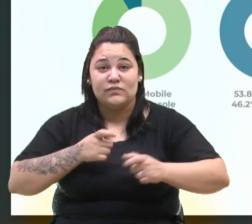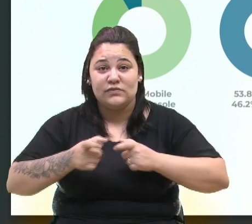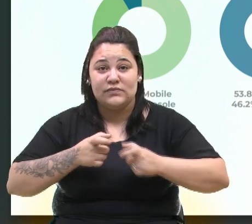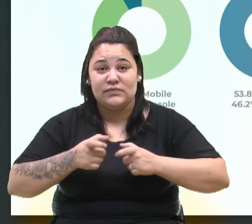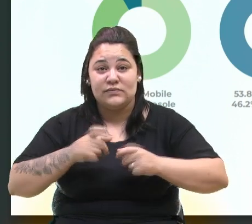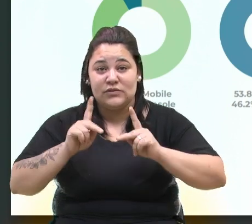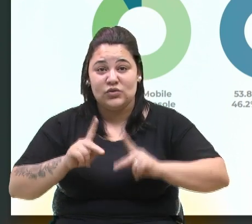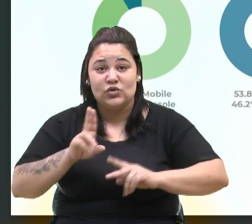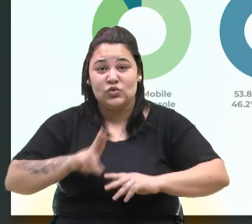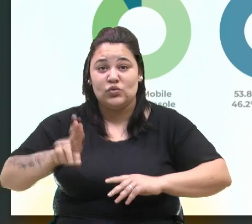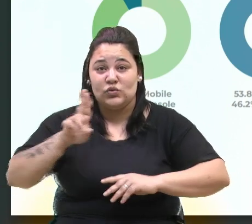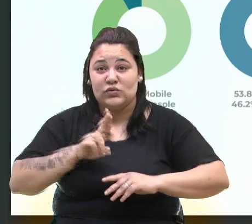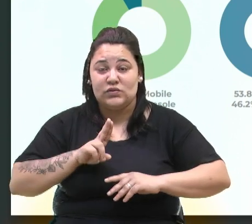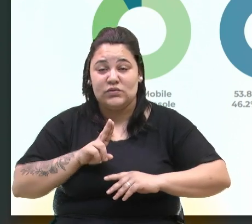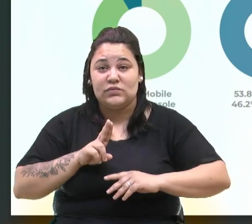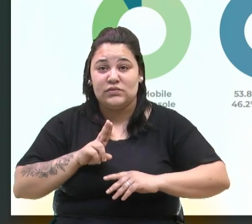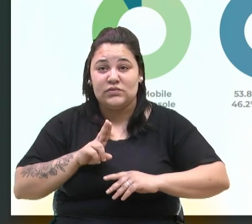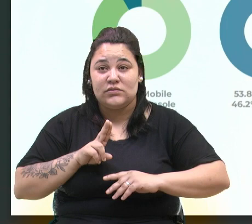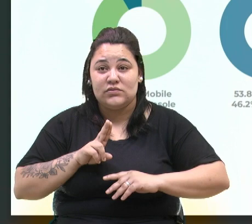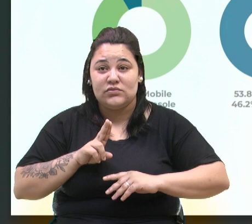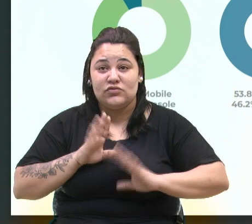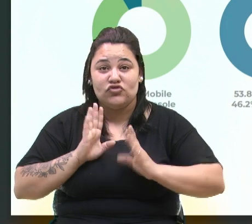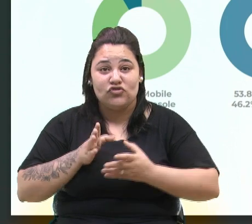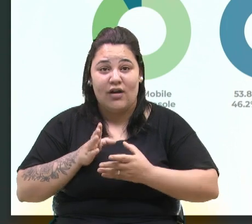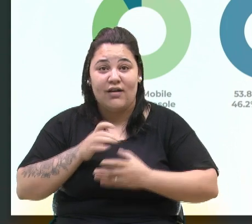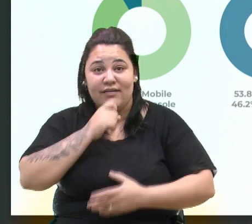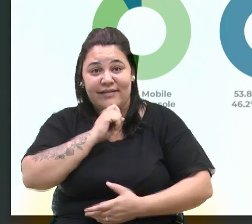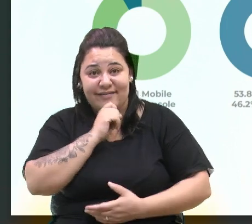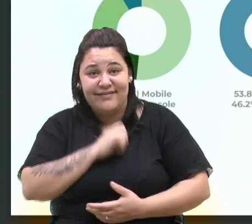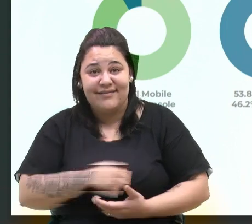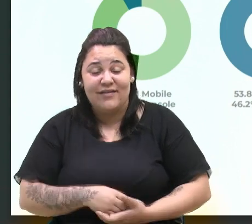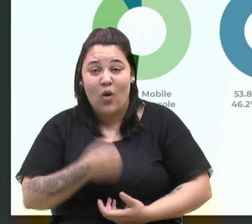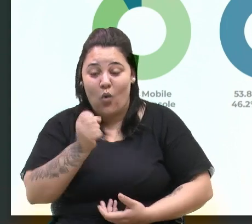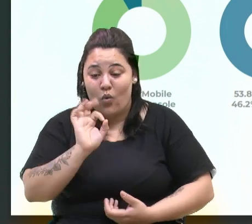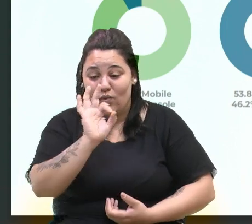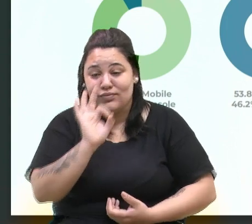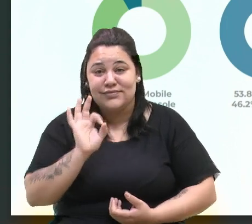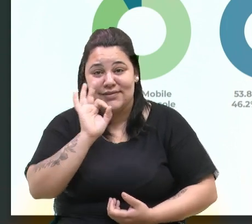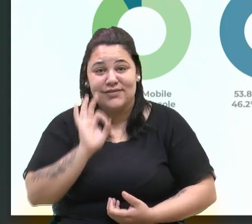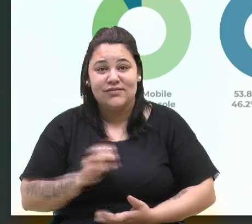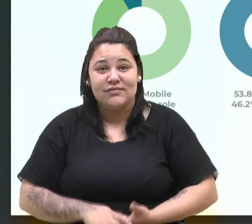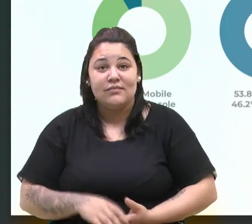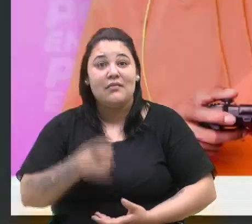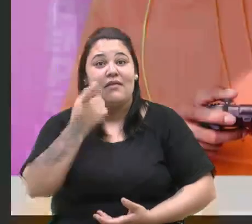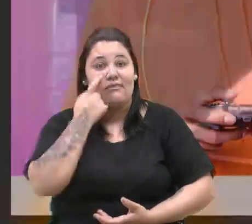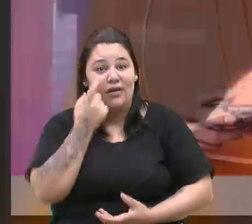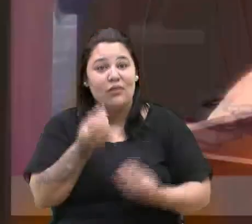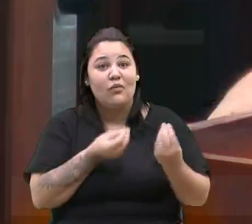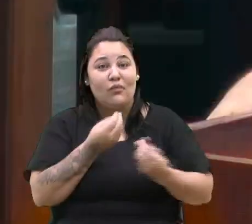chegando na melhor idade, 8%. Então, para ver como é dinâmico isso.